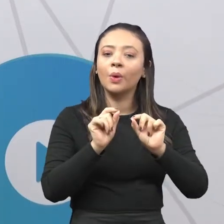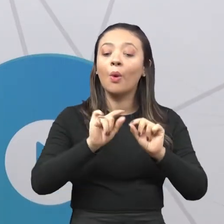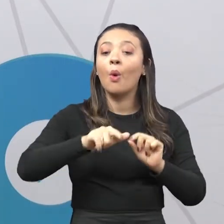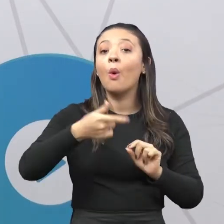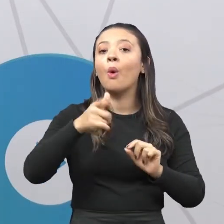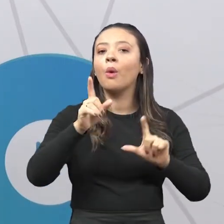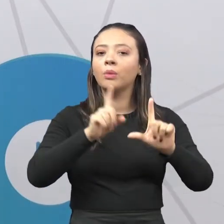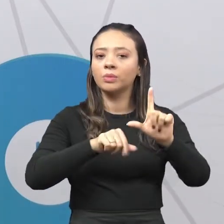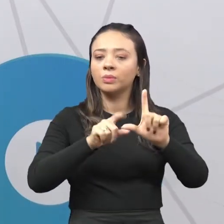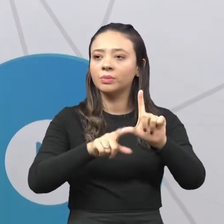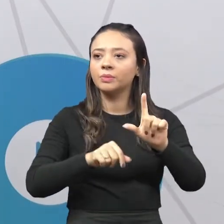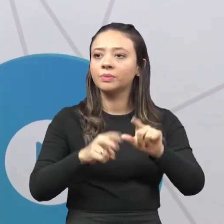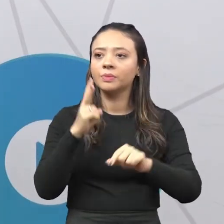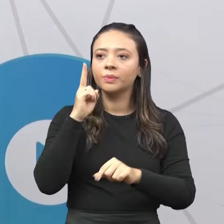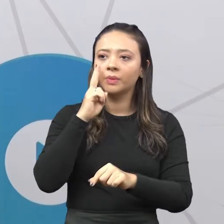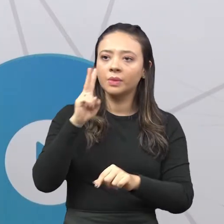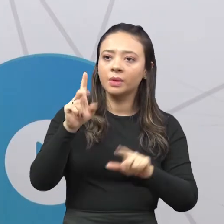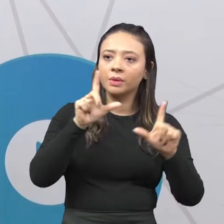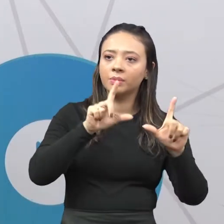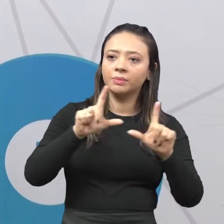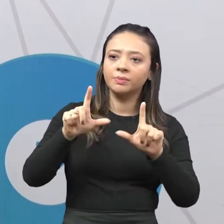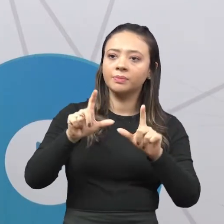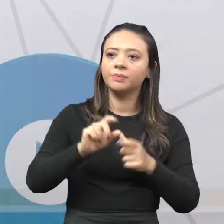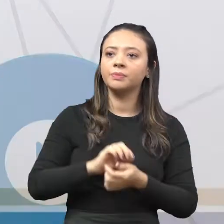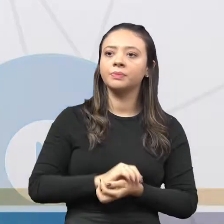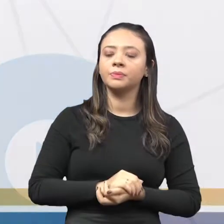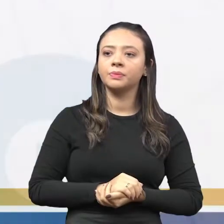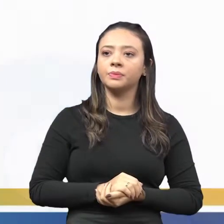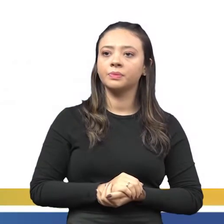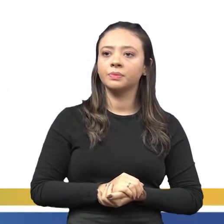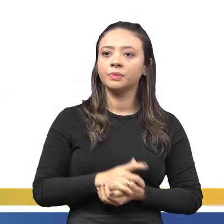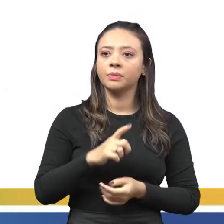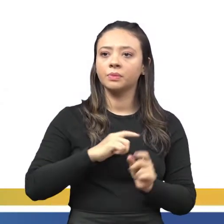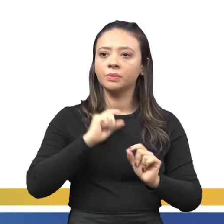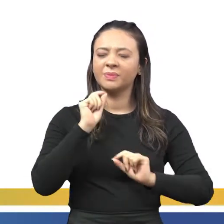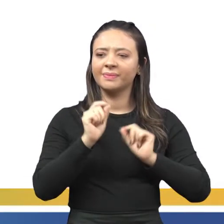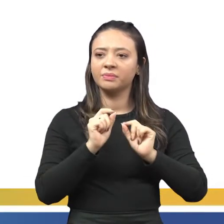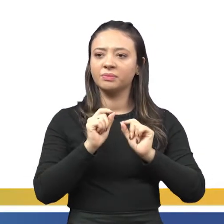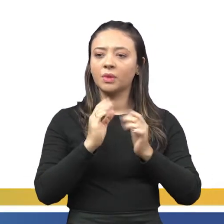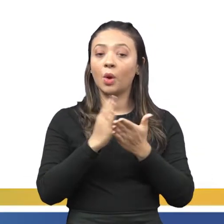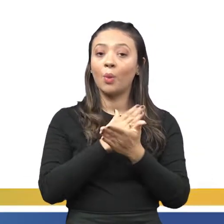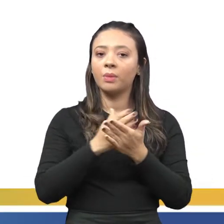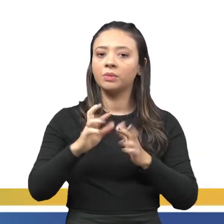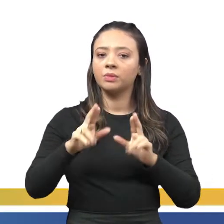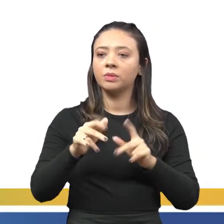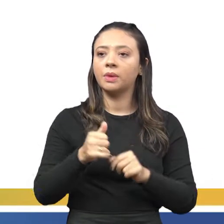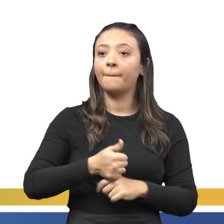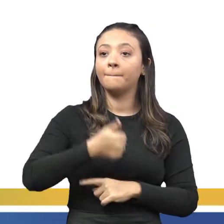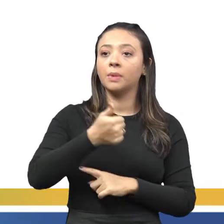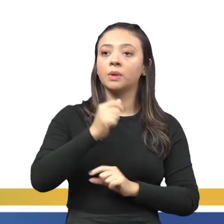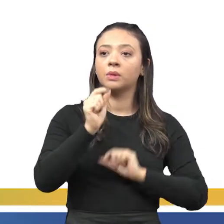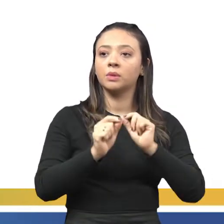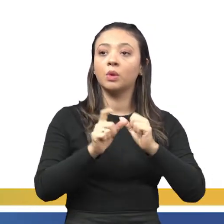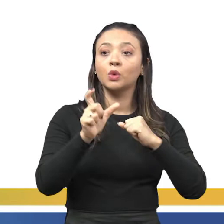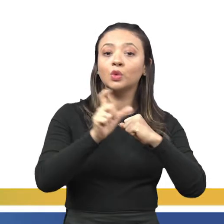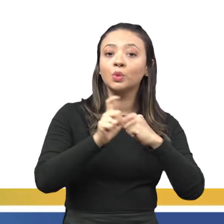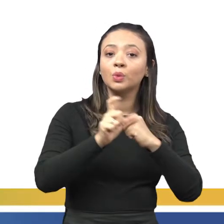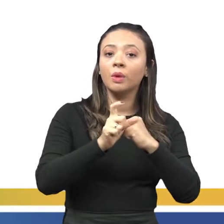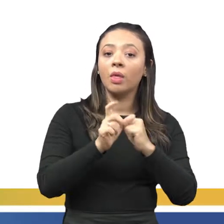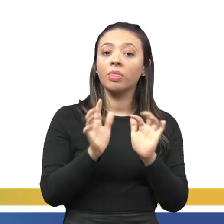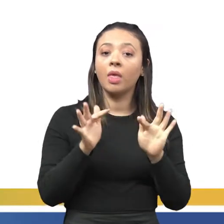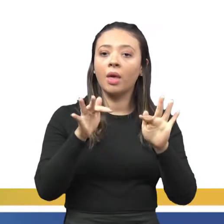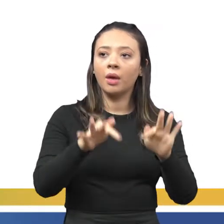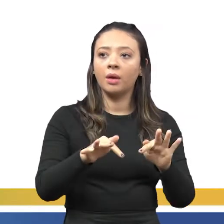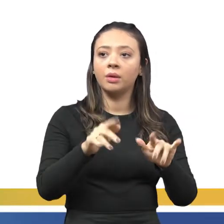outras letras. Observem comigo o que tem aí no quadro. Nós temos aí algumas exceções. A primeira, os substantivos que